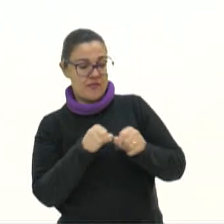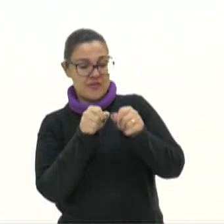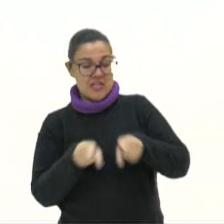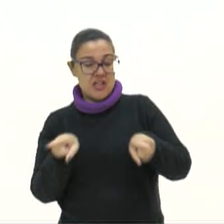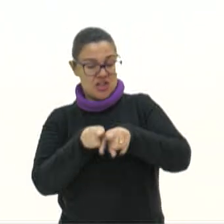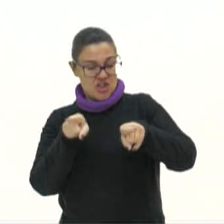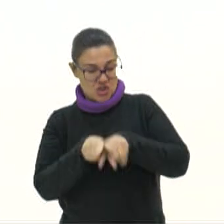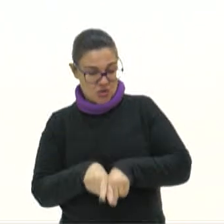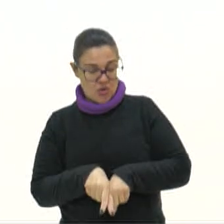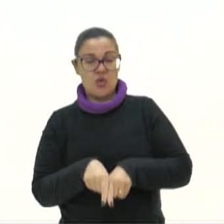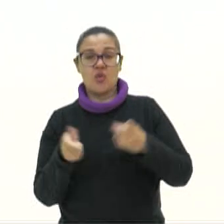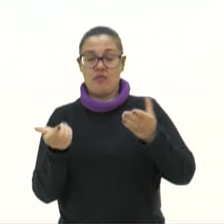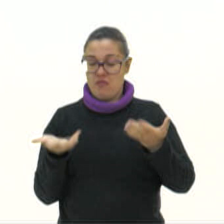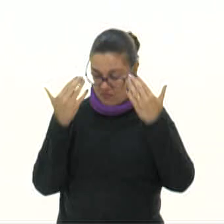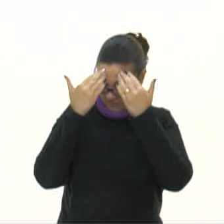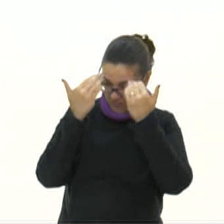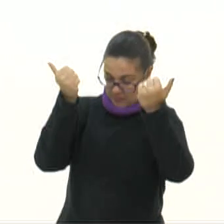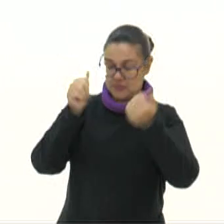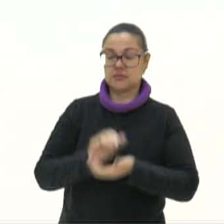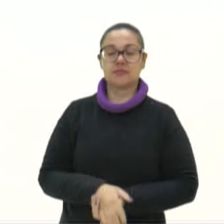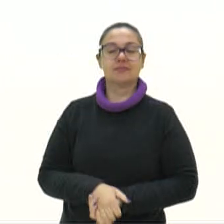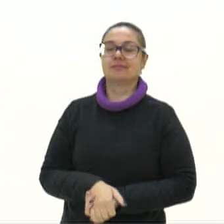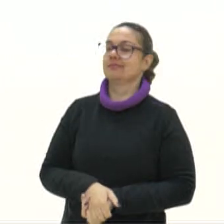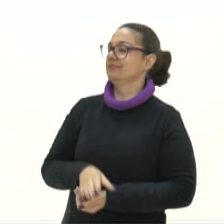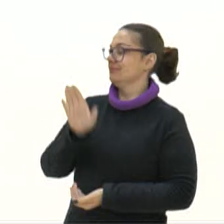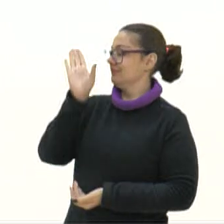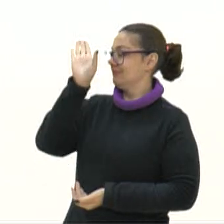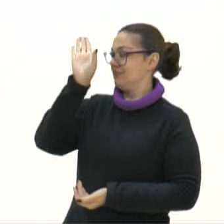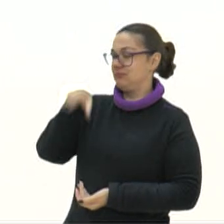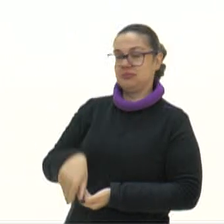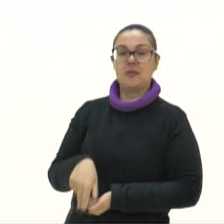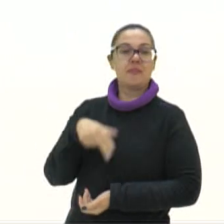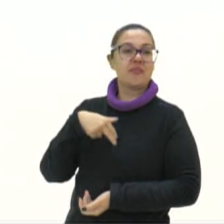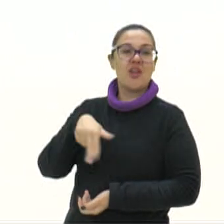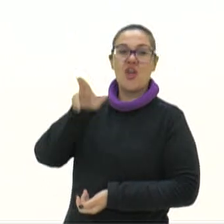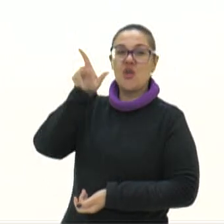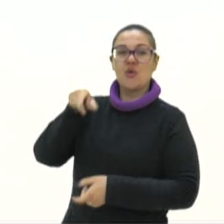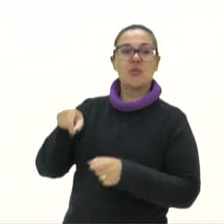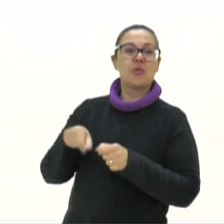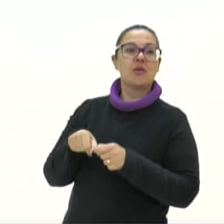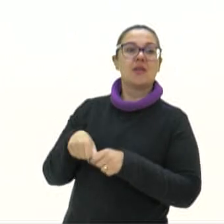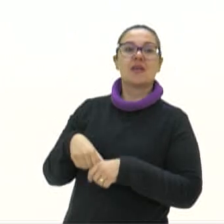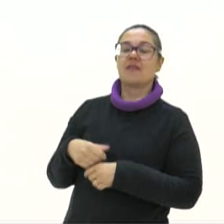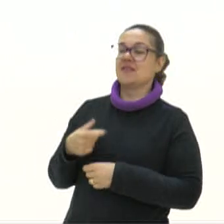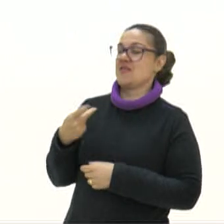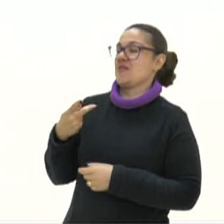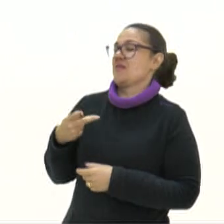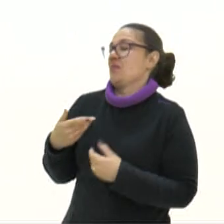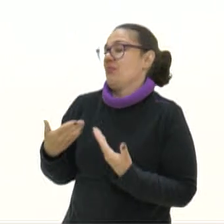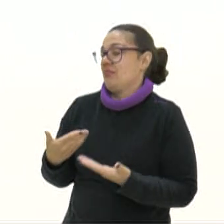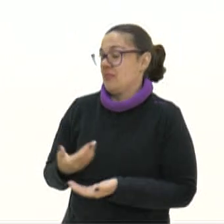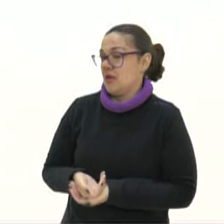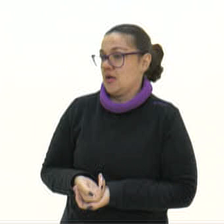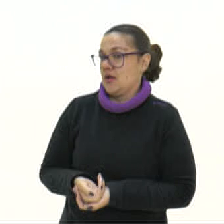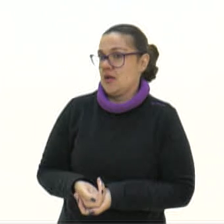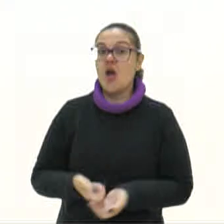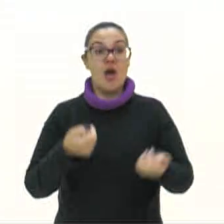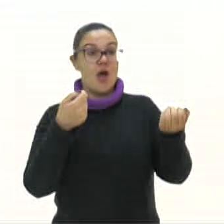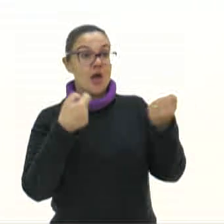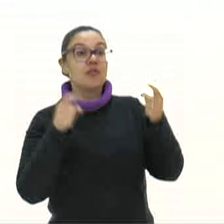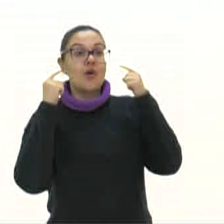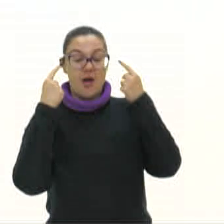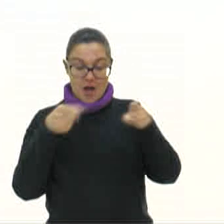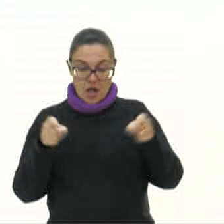deu sucesso. E o Gil responde: eu nunca fiz música para... E o Urariano interrompe e fala: tocar no